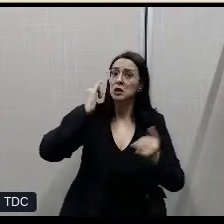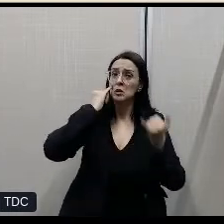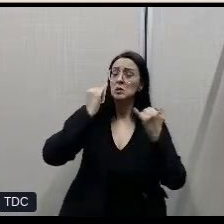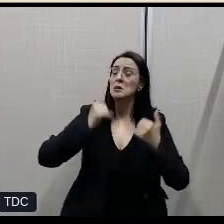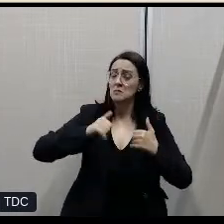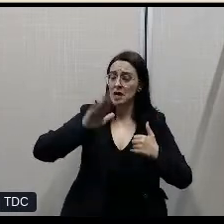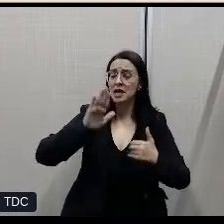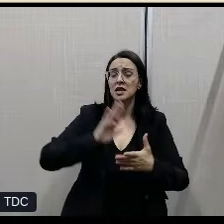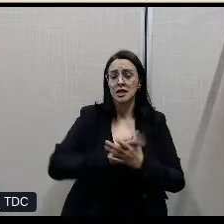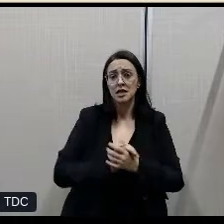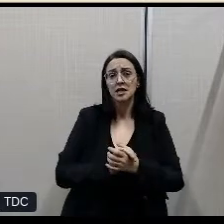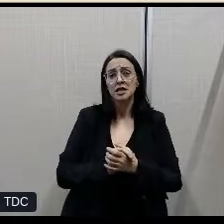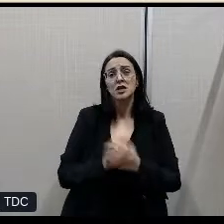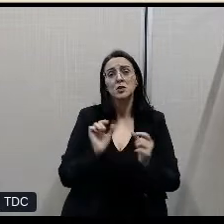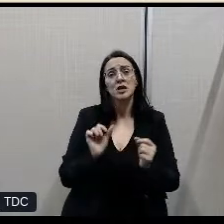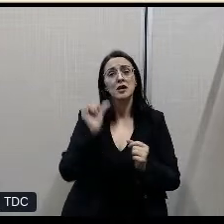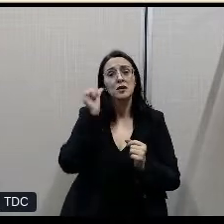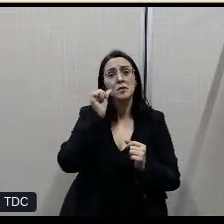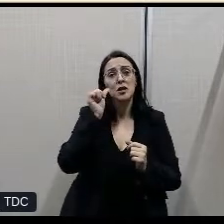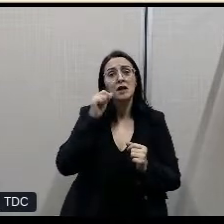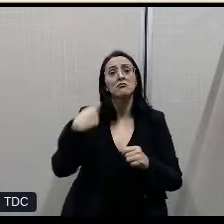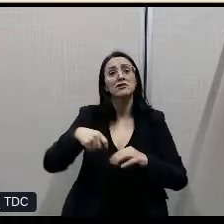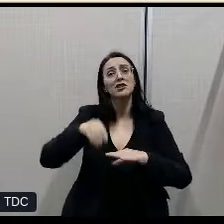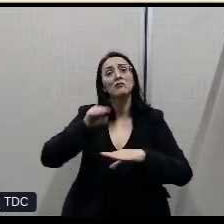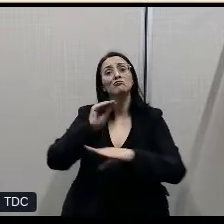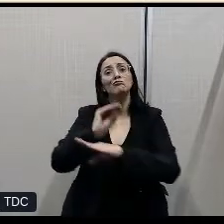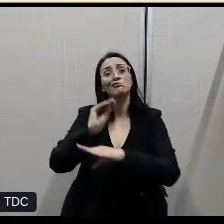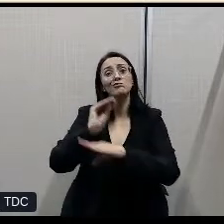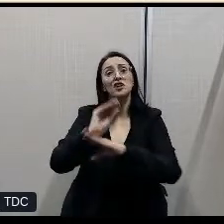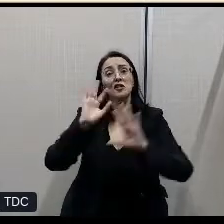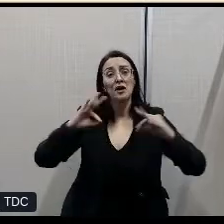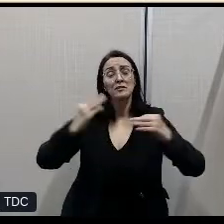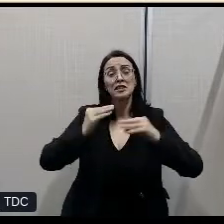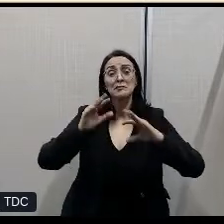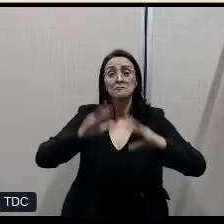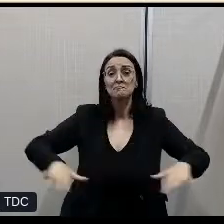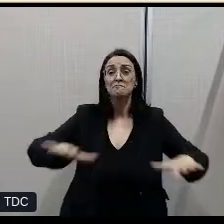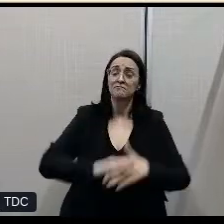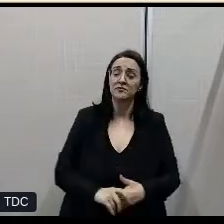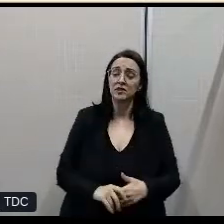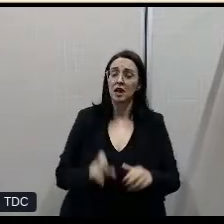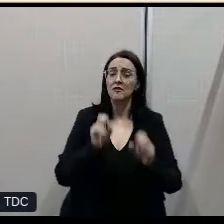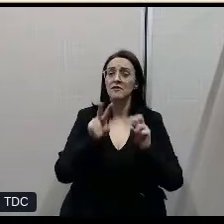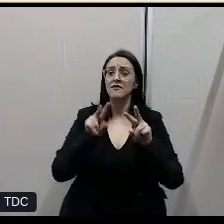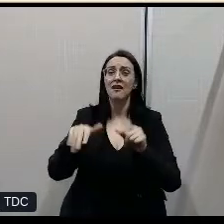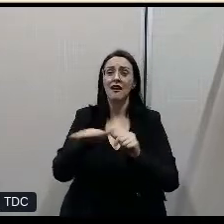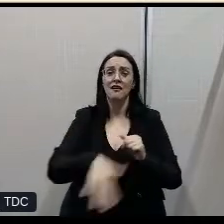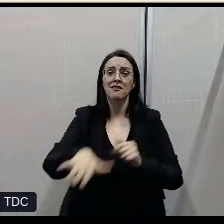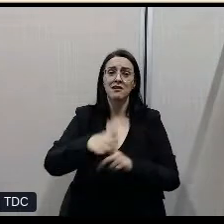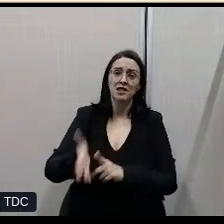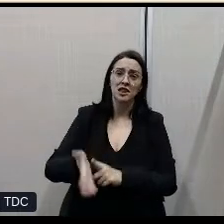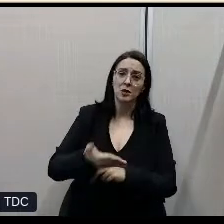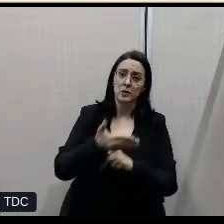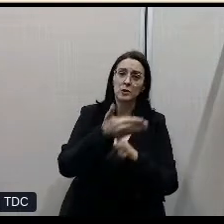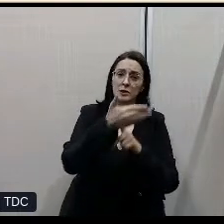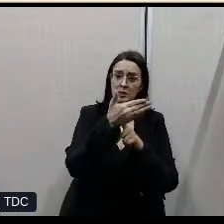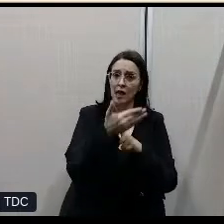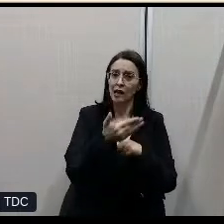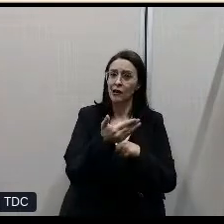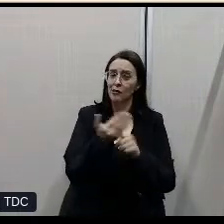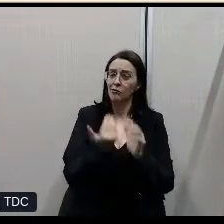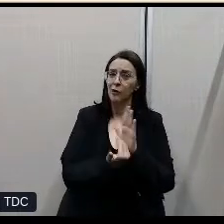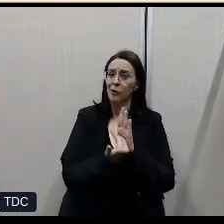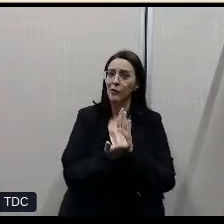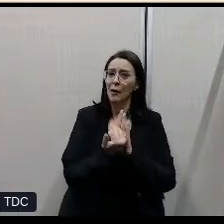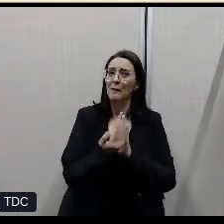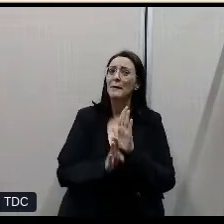aqui, são de mulheres que têm que sustentar a família toda. E quando a gente olha para a tecnologia, que é um meio que está